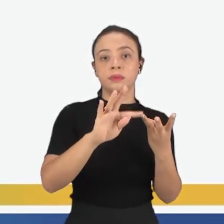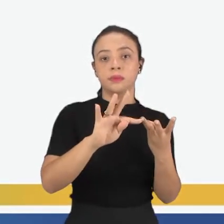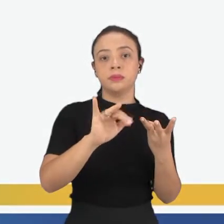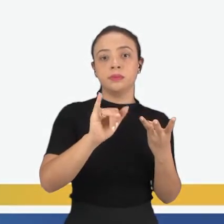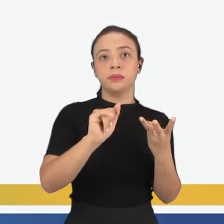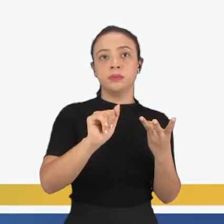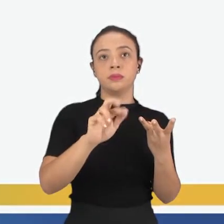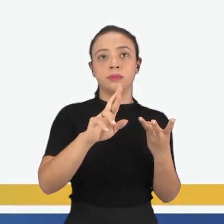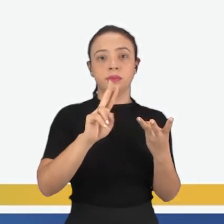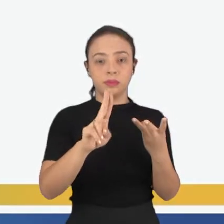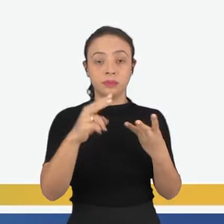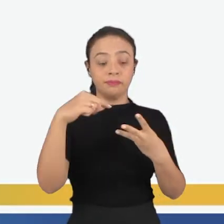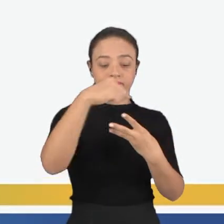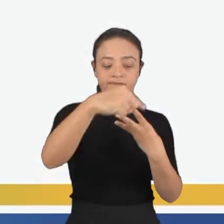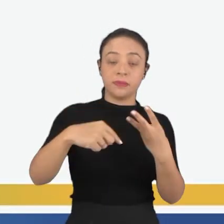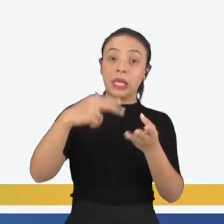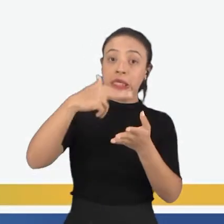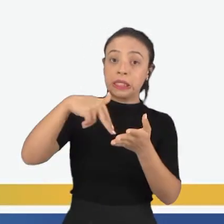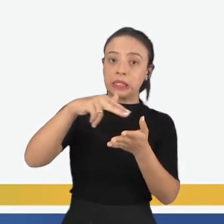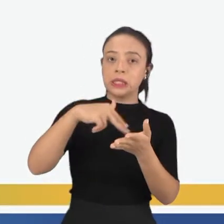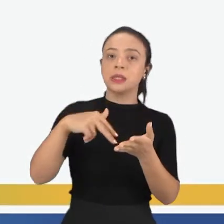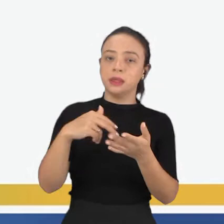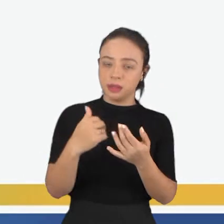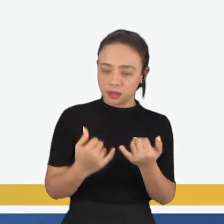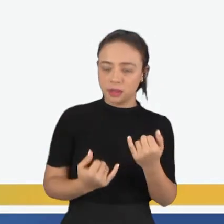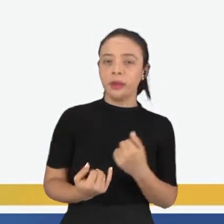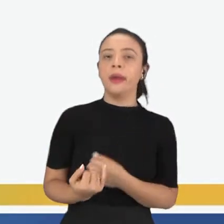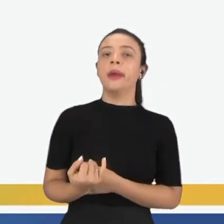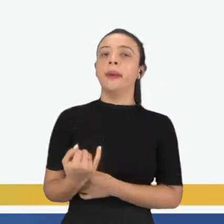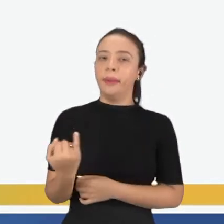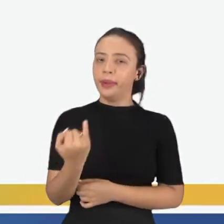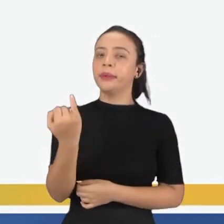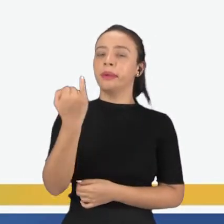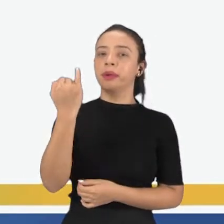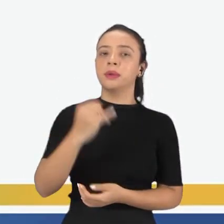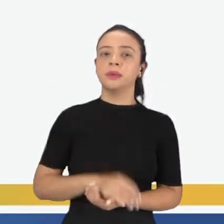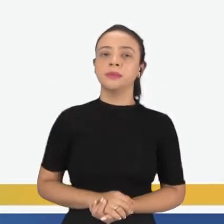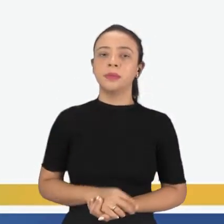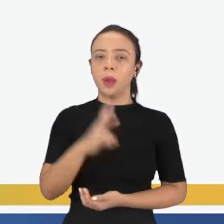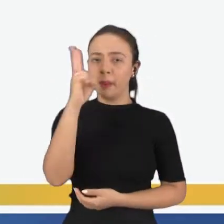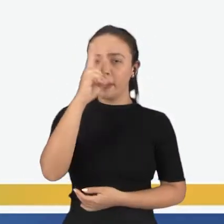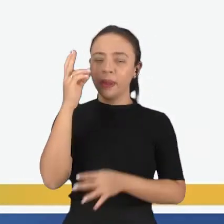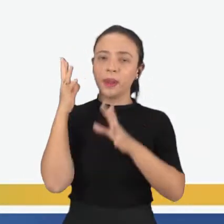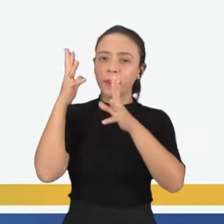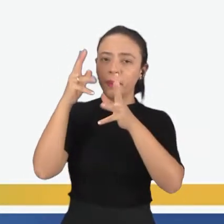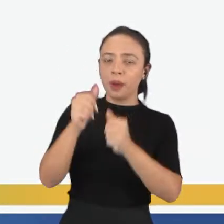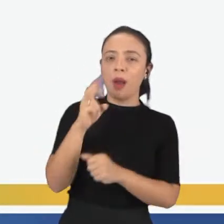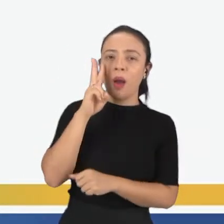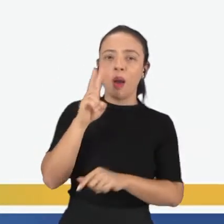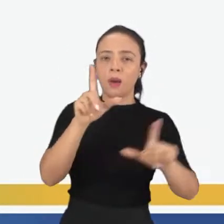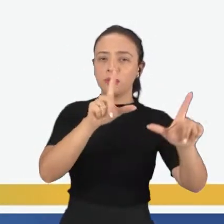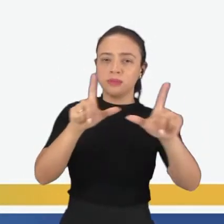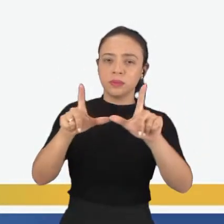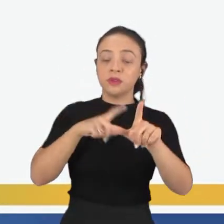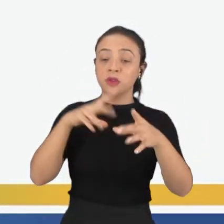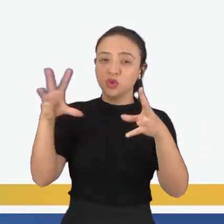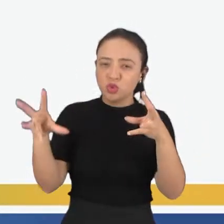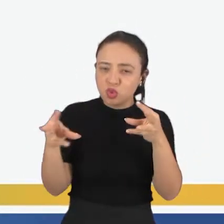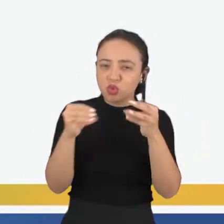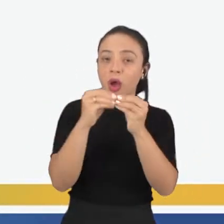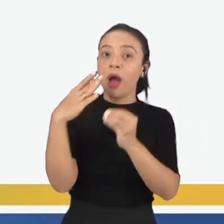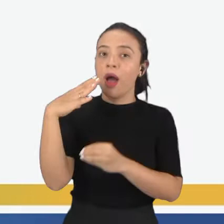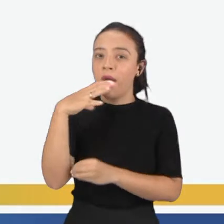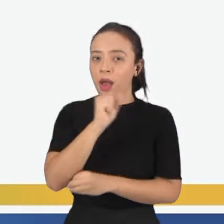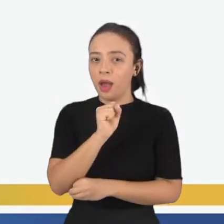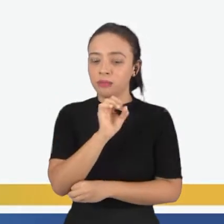danças bem peculiares e vamos recordar então essas danças. Acompanhe aqui comigo no slide que eu faço um resumo